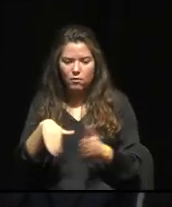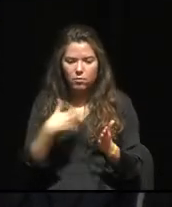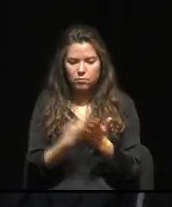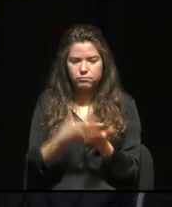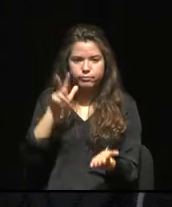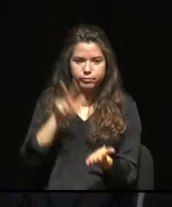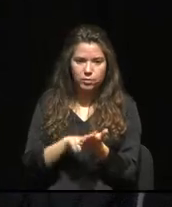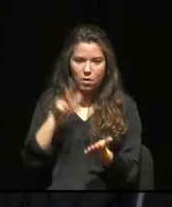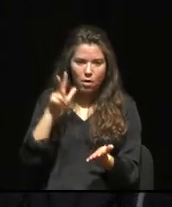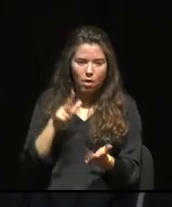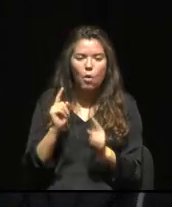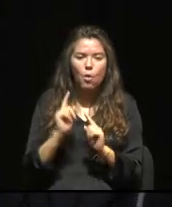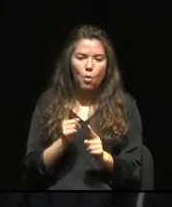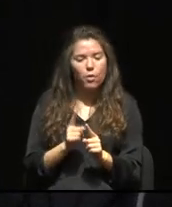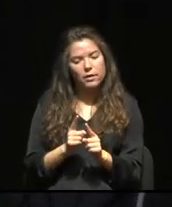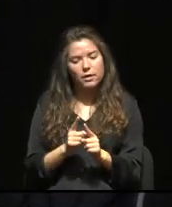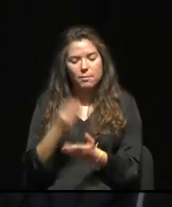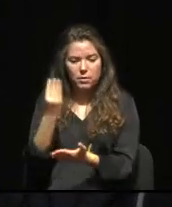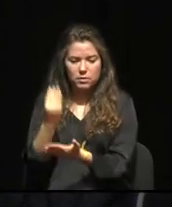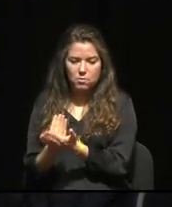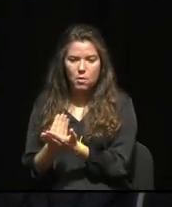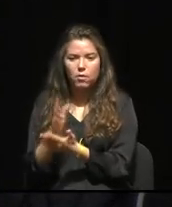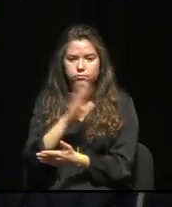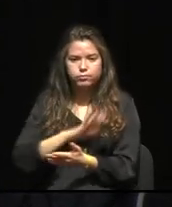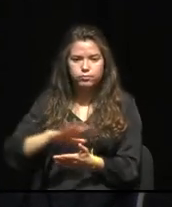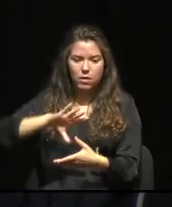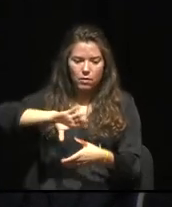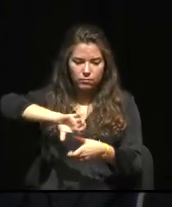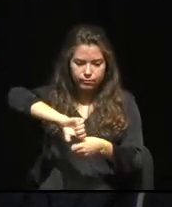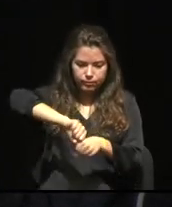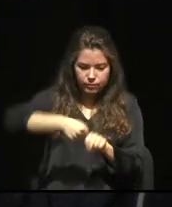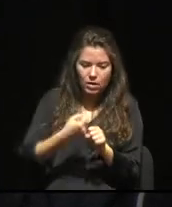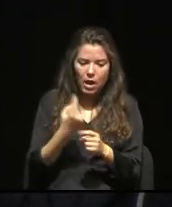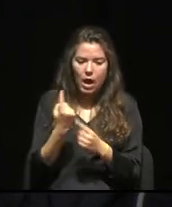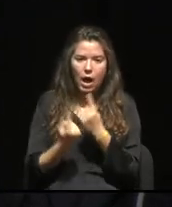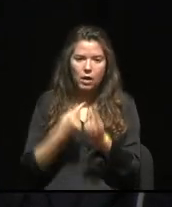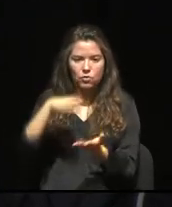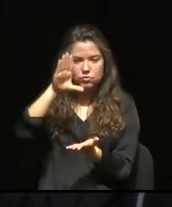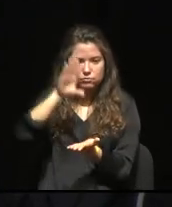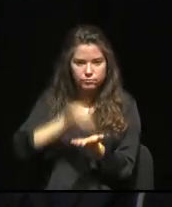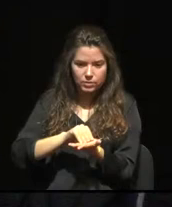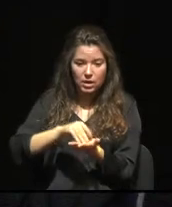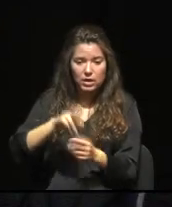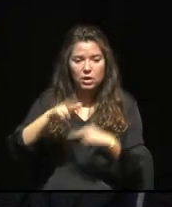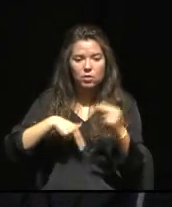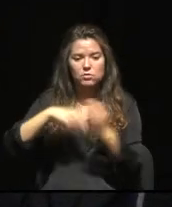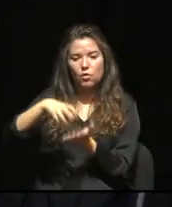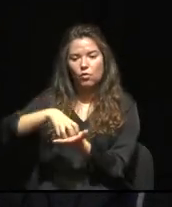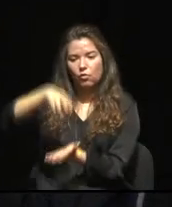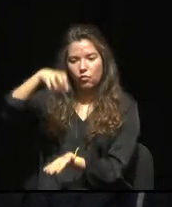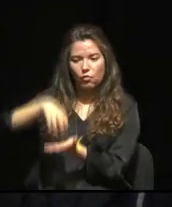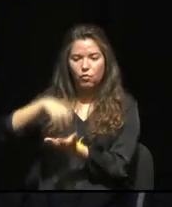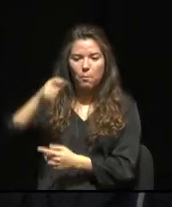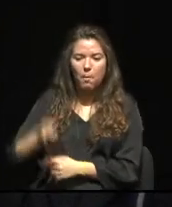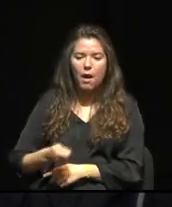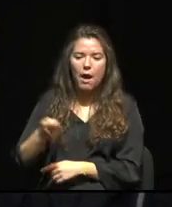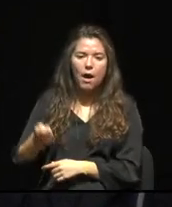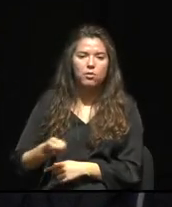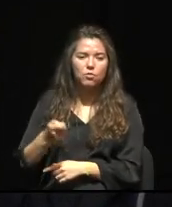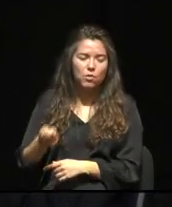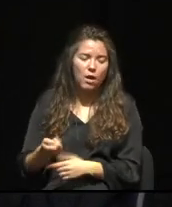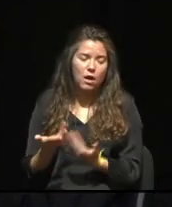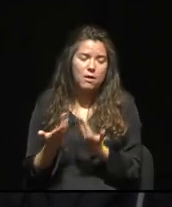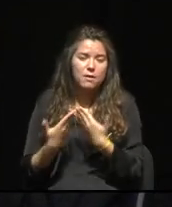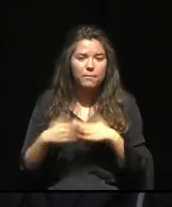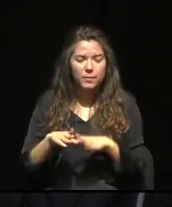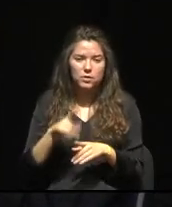previa a alienação de património Municipal a demolição de alguns espaços e a construção de edifícios para concessão de imediato